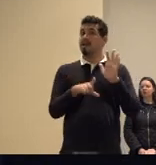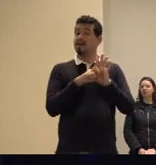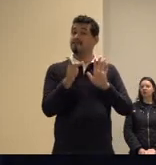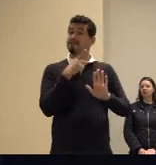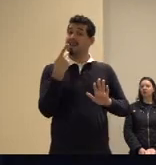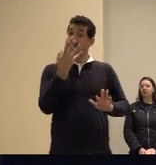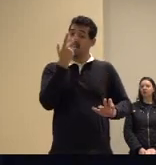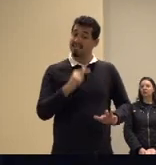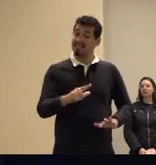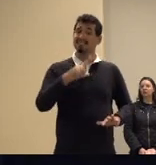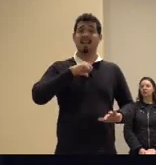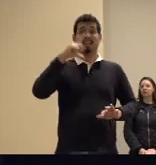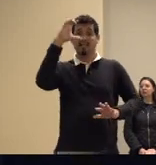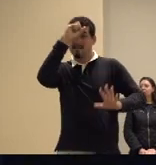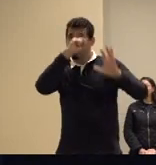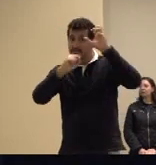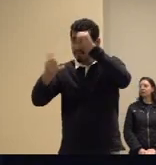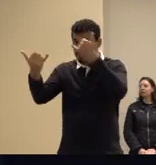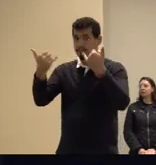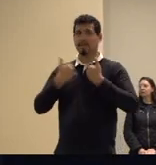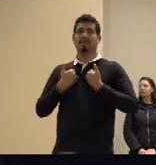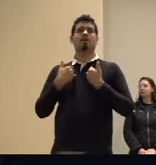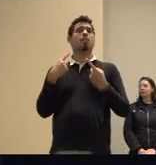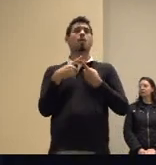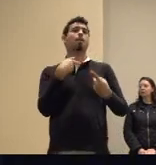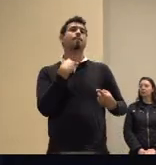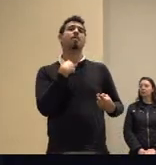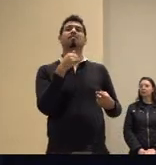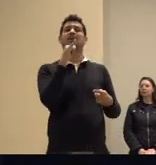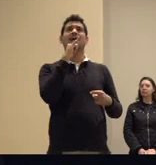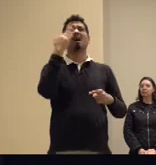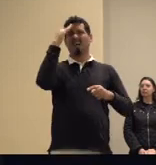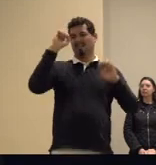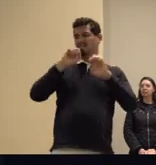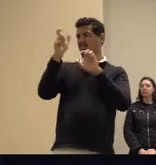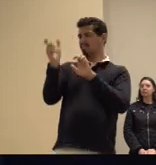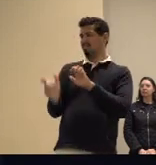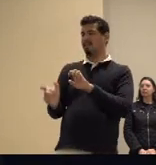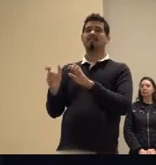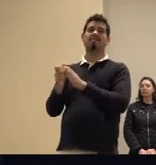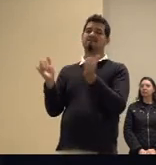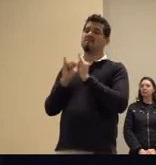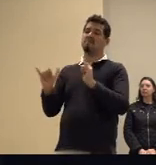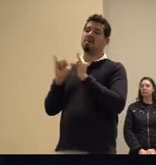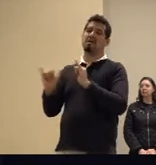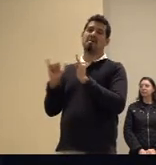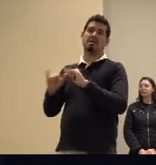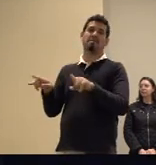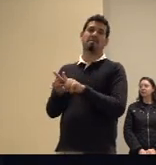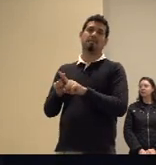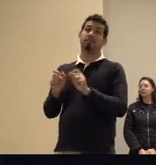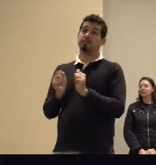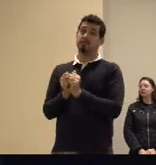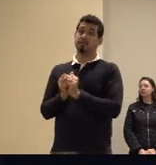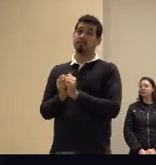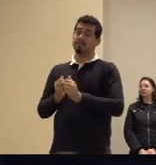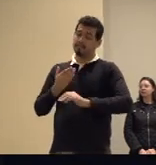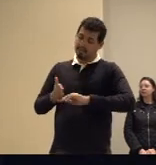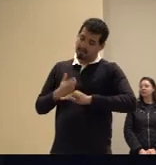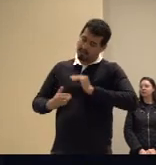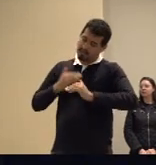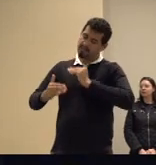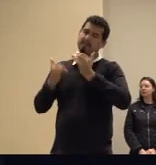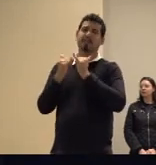diz que a criança é informação, e eu não posso compreender informação, em estágio de